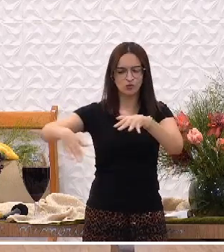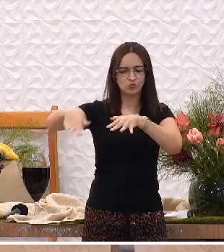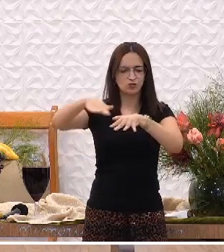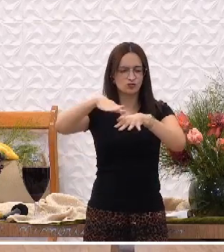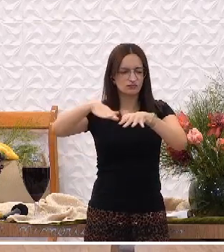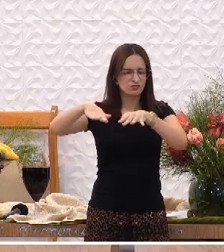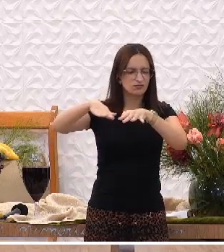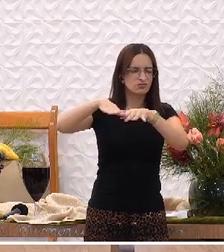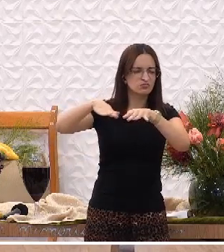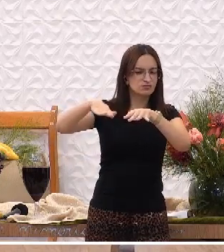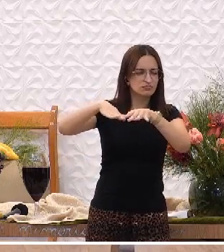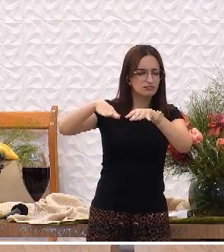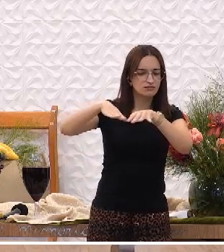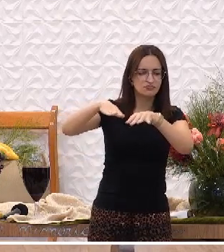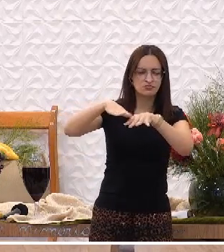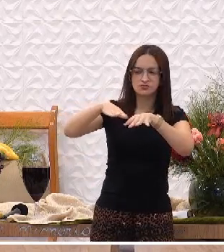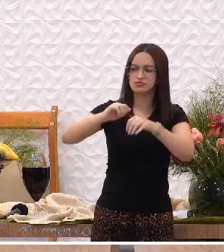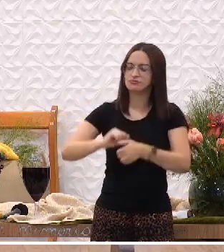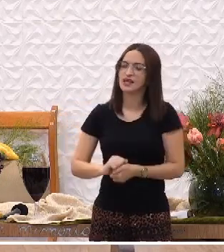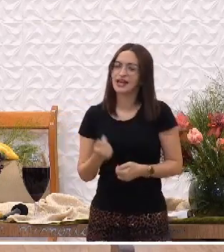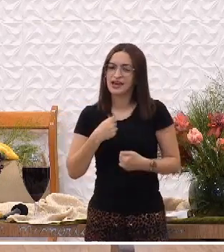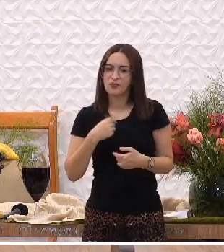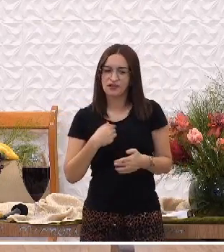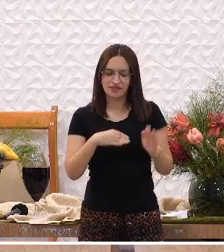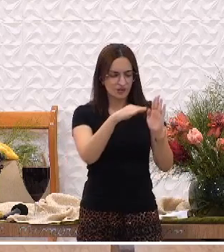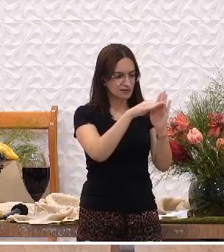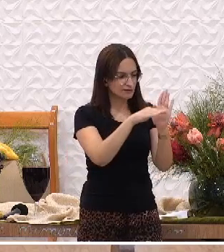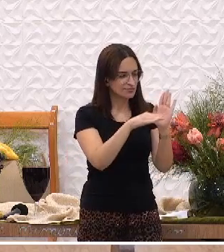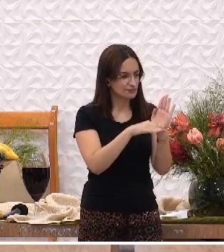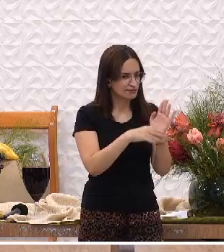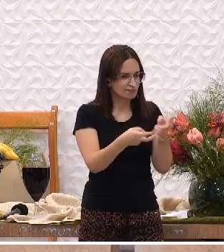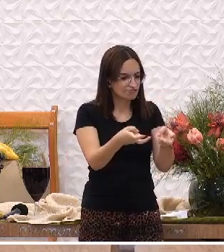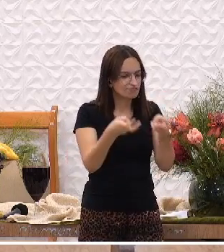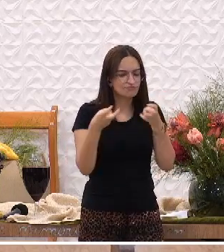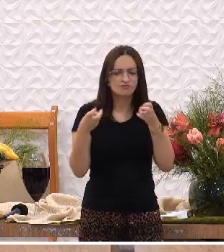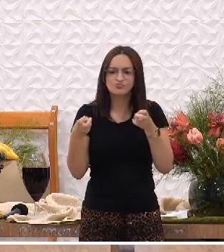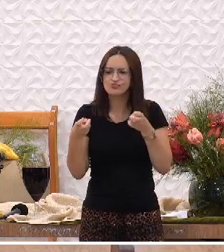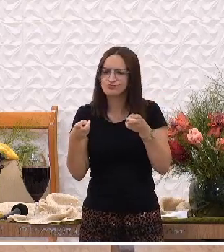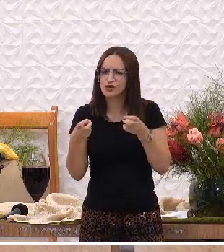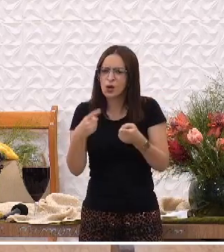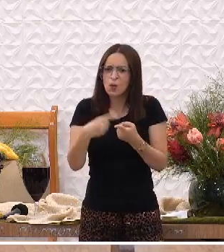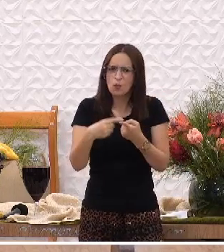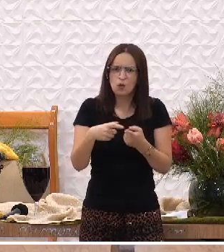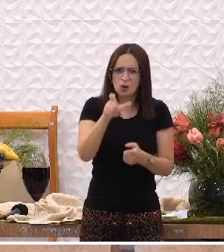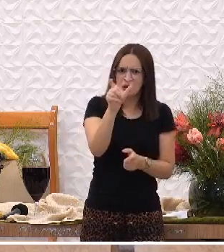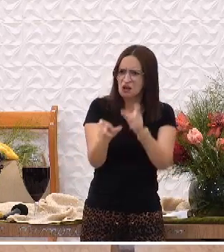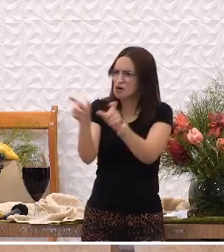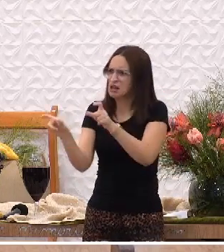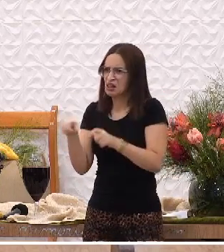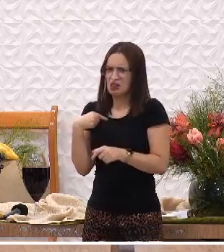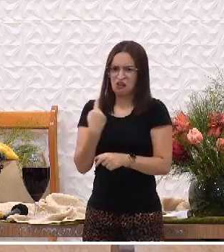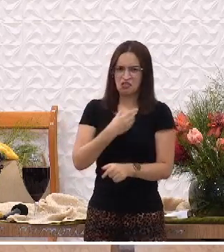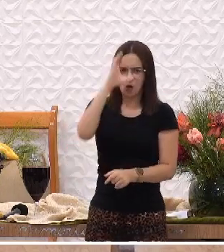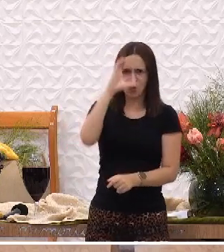quis focar em aspectos que realmente nos distinguem enquanto denominação, ou seja, por que é que a gente não é católico? Por que é que a gente,